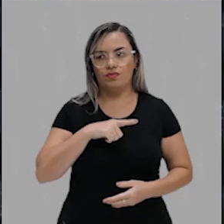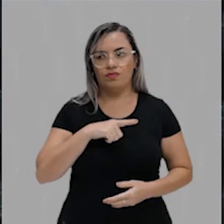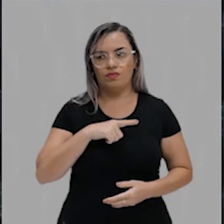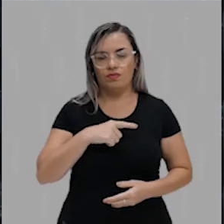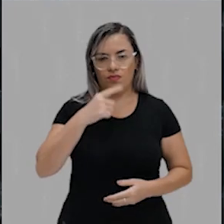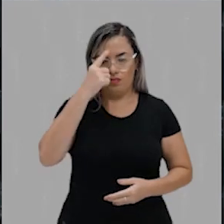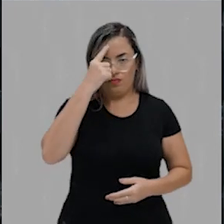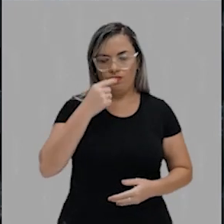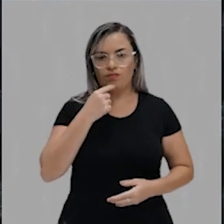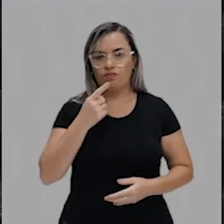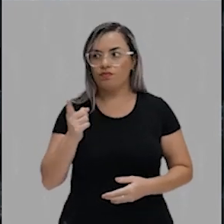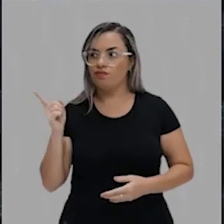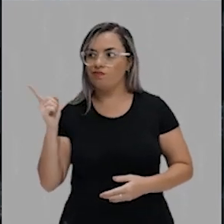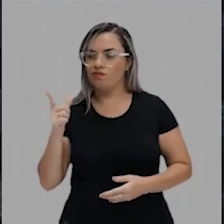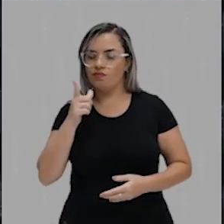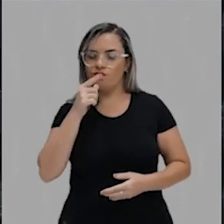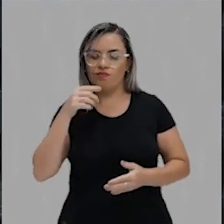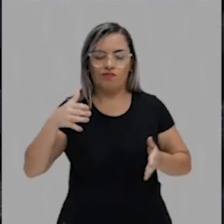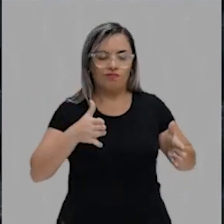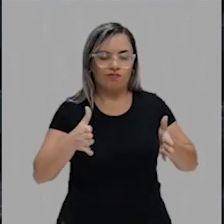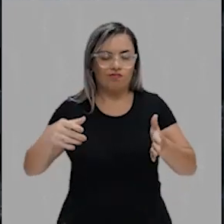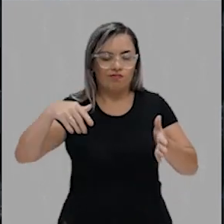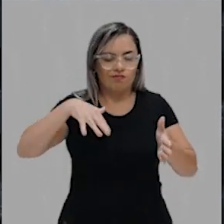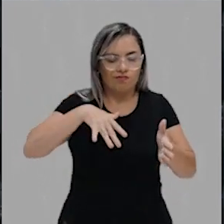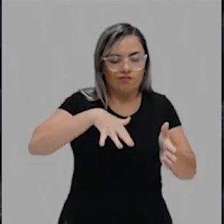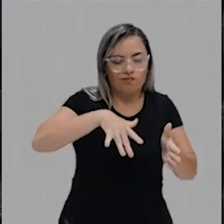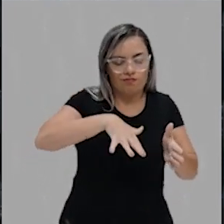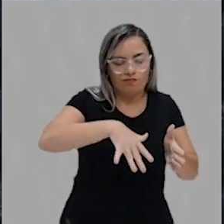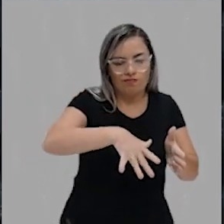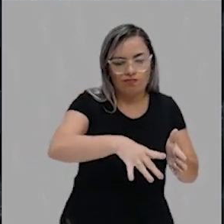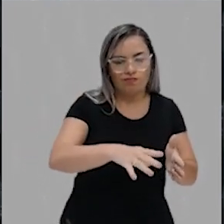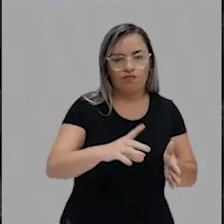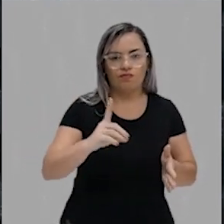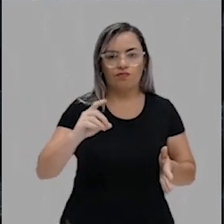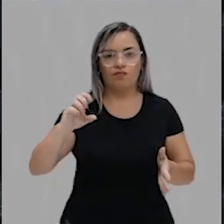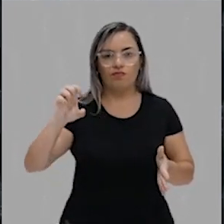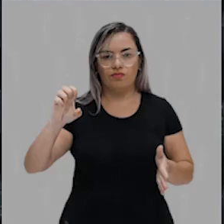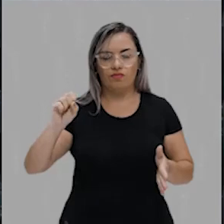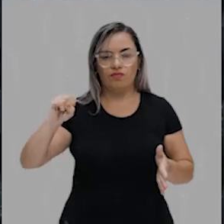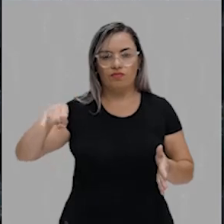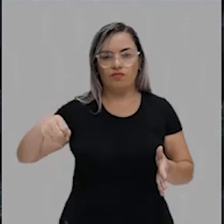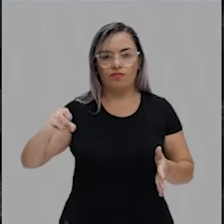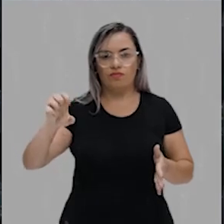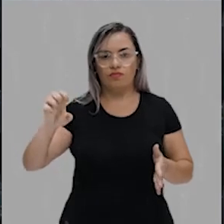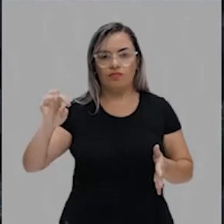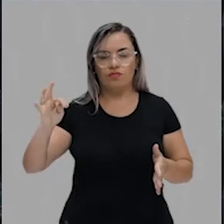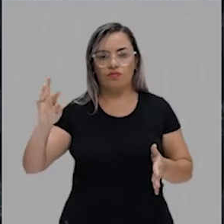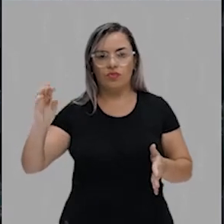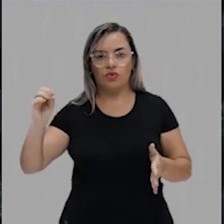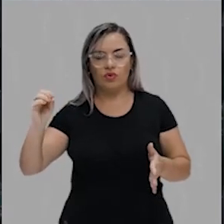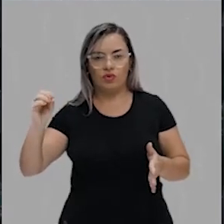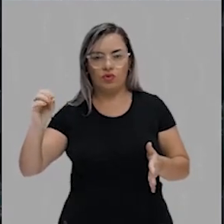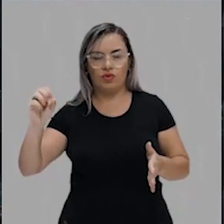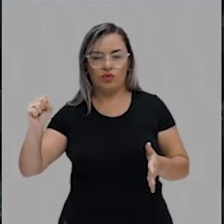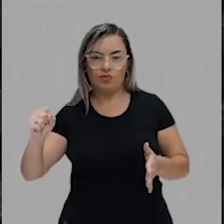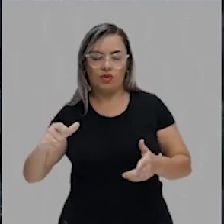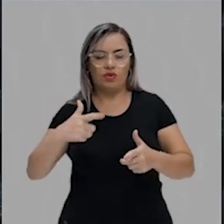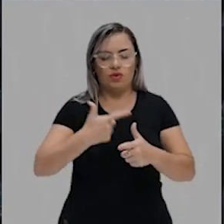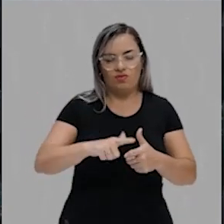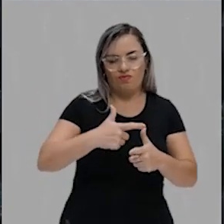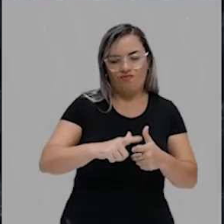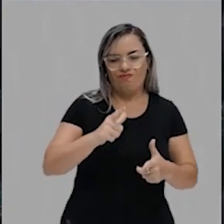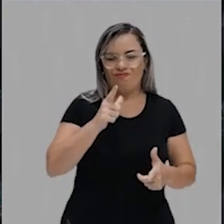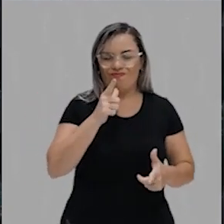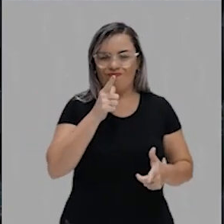poluição da água. Liberação de líquidos, dejetos, que diminui a qualidade da água. E isso